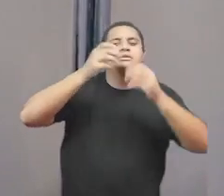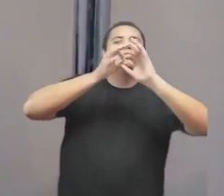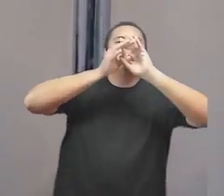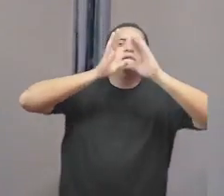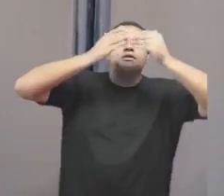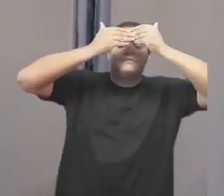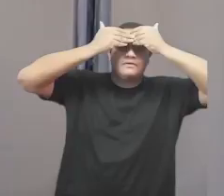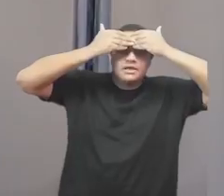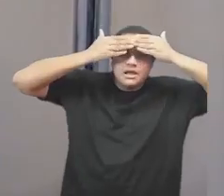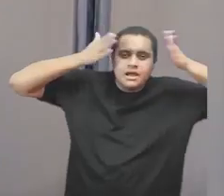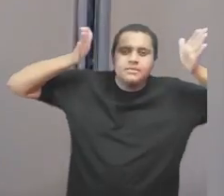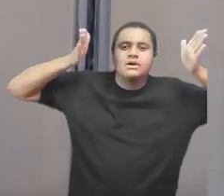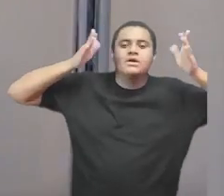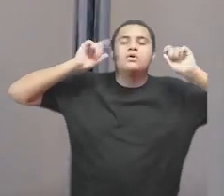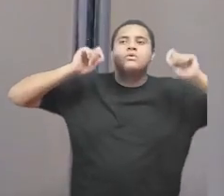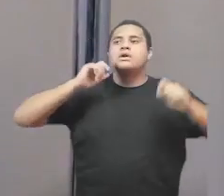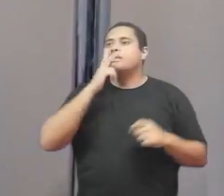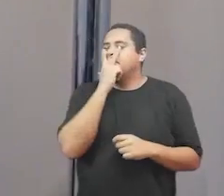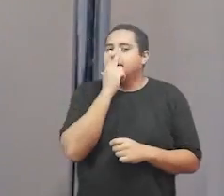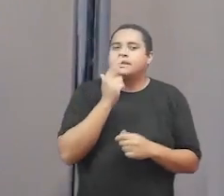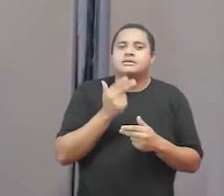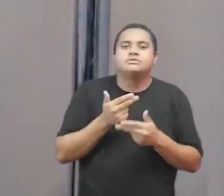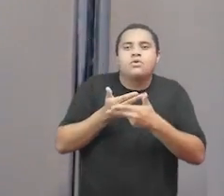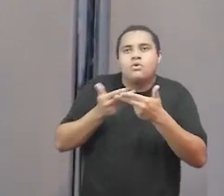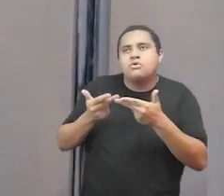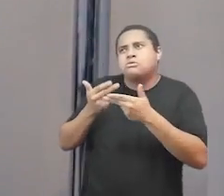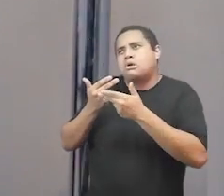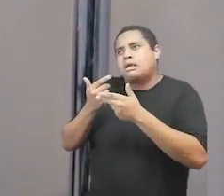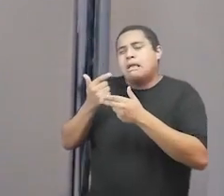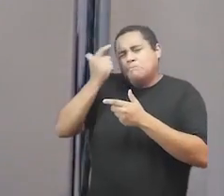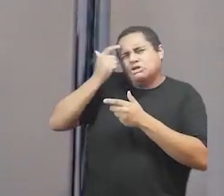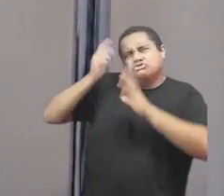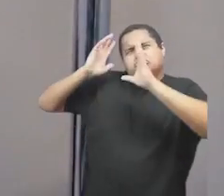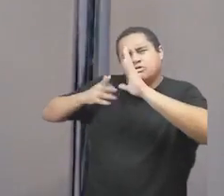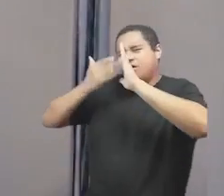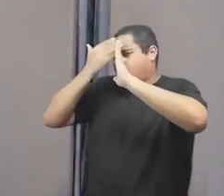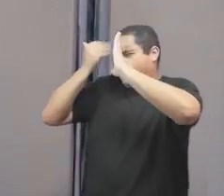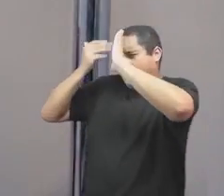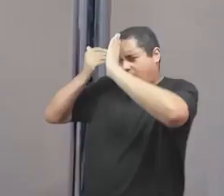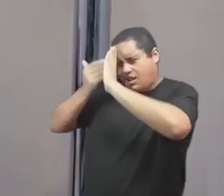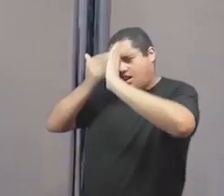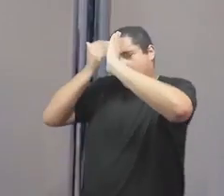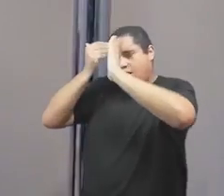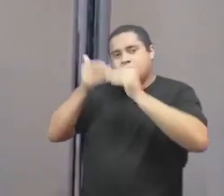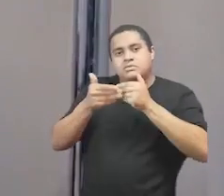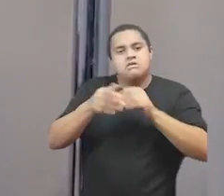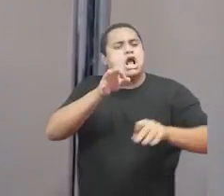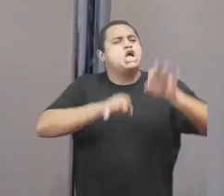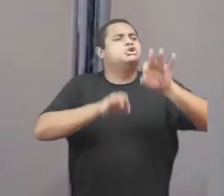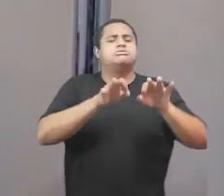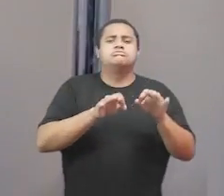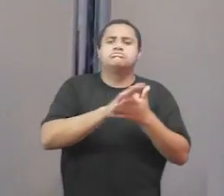aberta, é a capacidade de conseguir momentaneamente esquecer alguns conceitos para não agir com preconceito